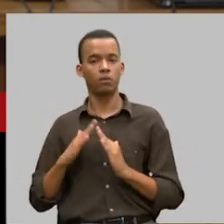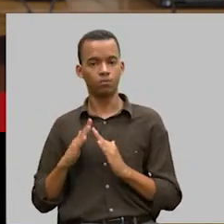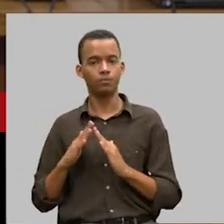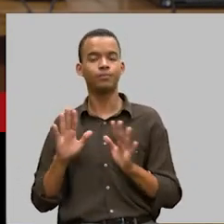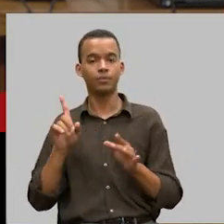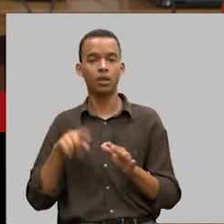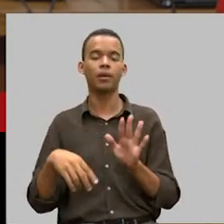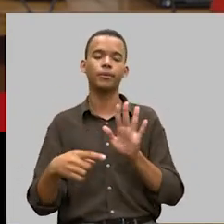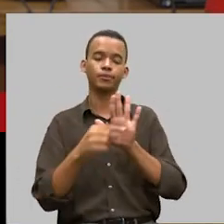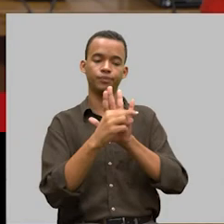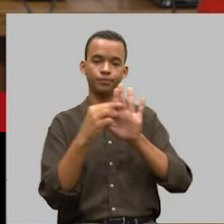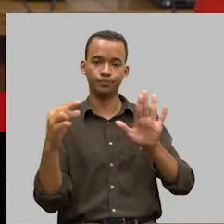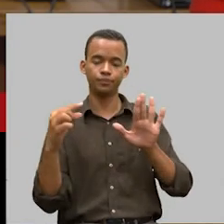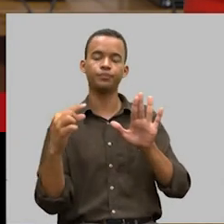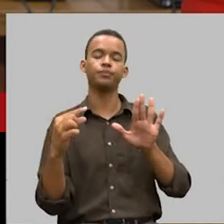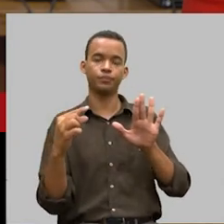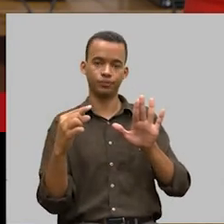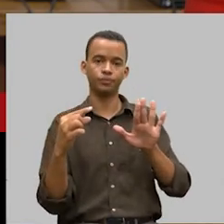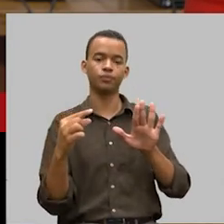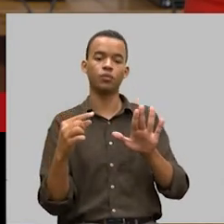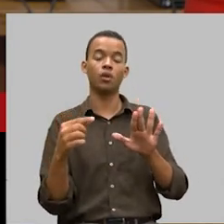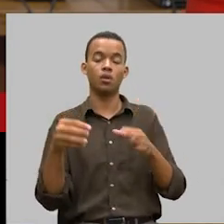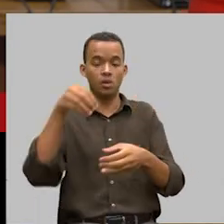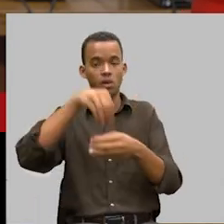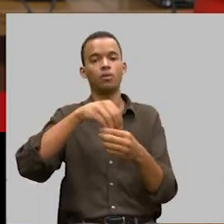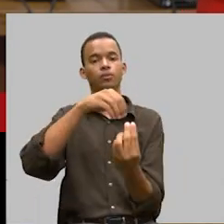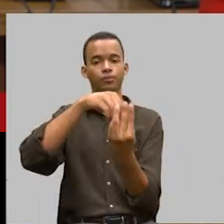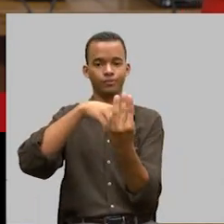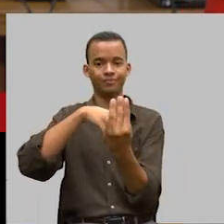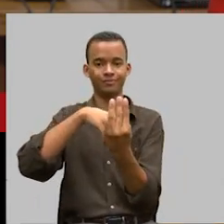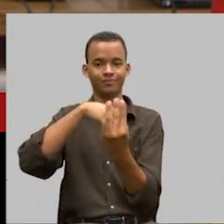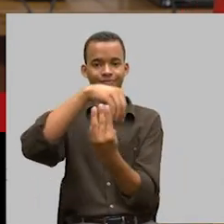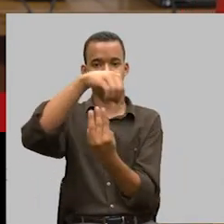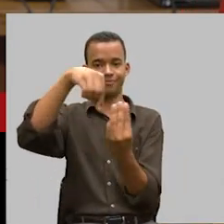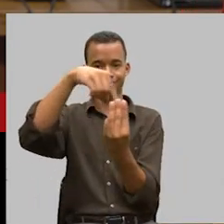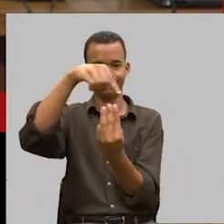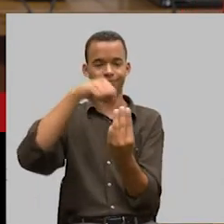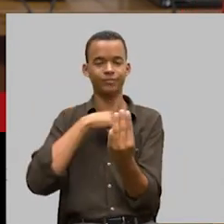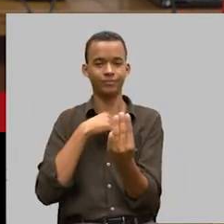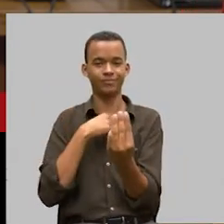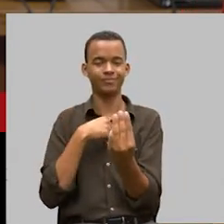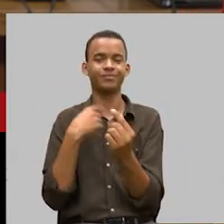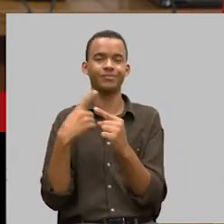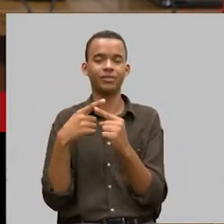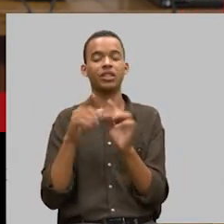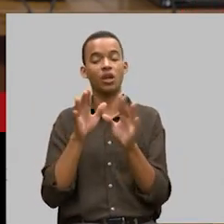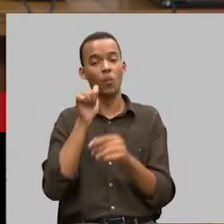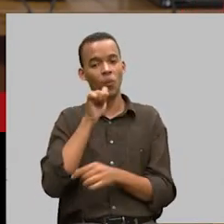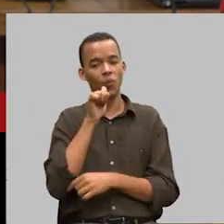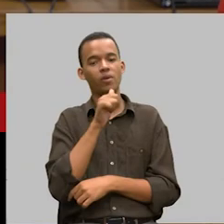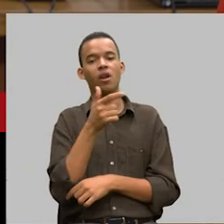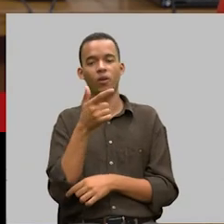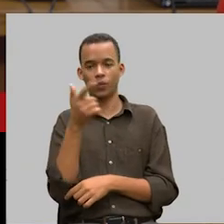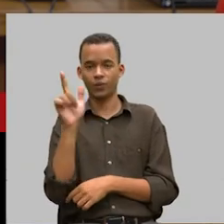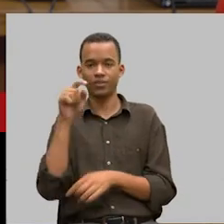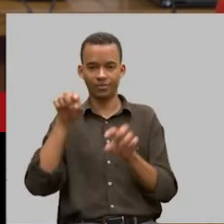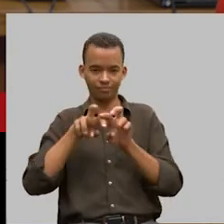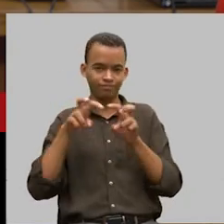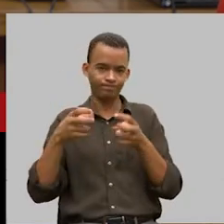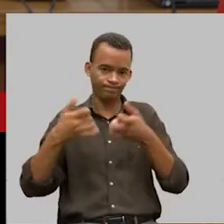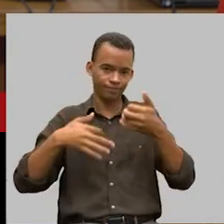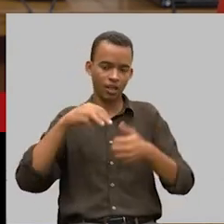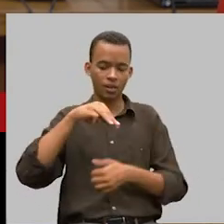termo desta Tríade né e desse tripé por isso como bem disse a Matilde na mesa mais cedo que